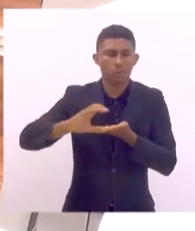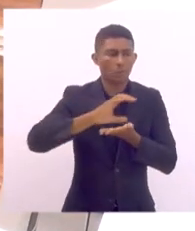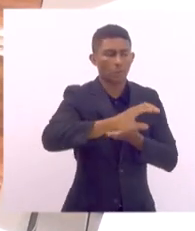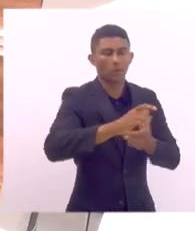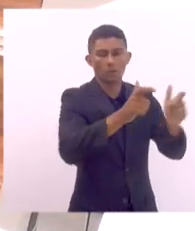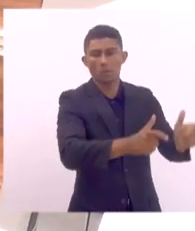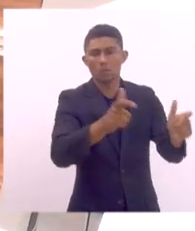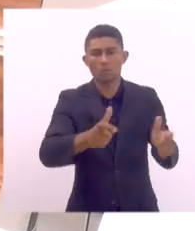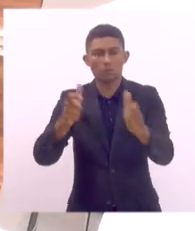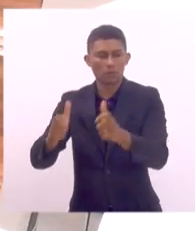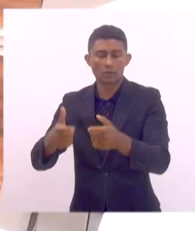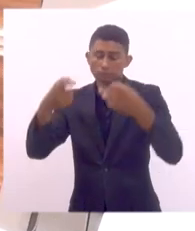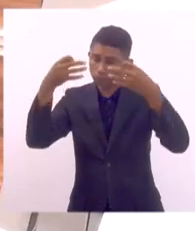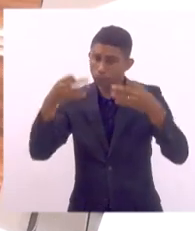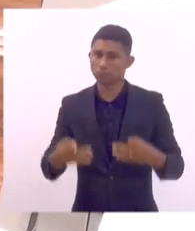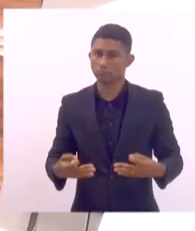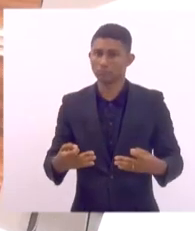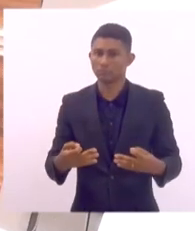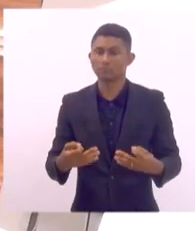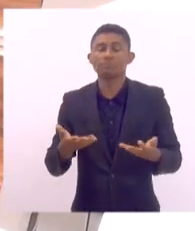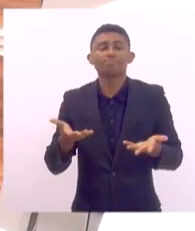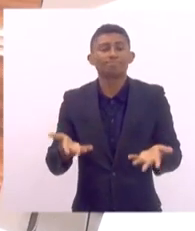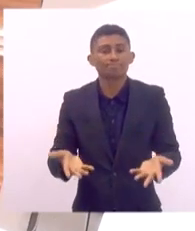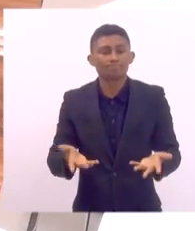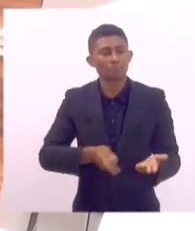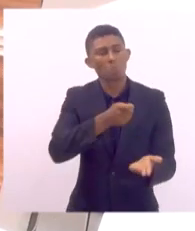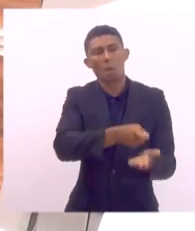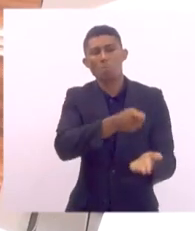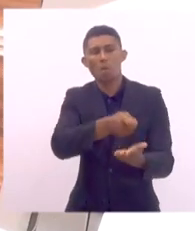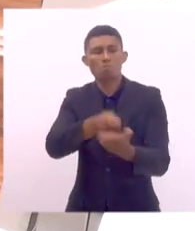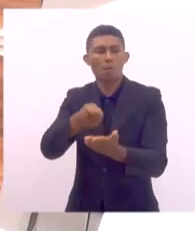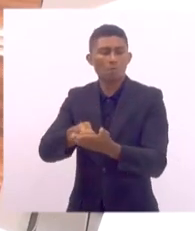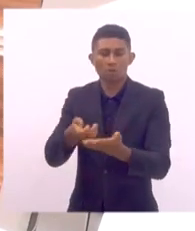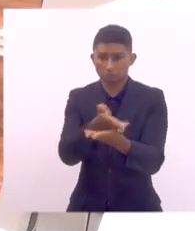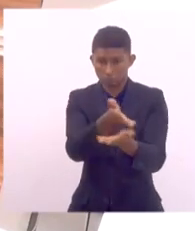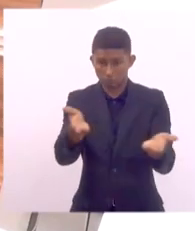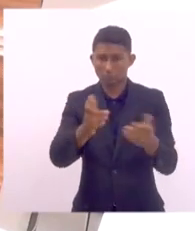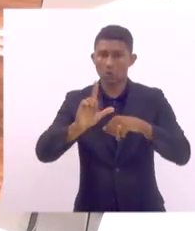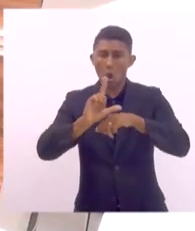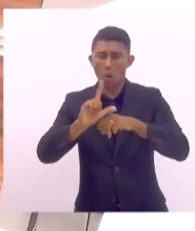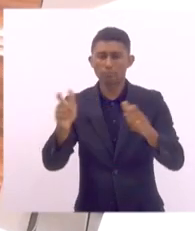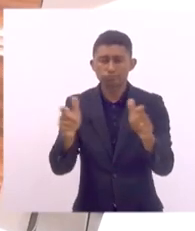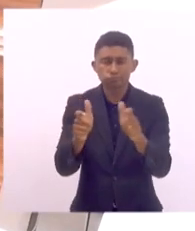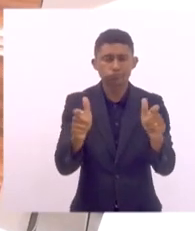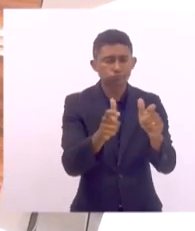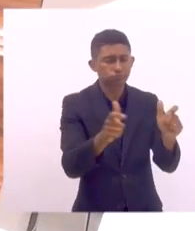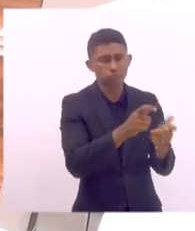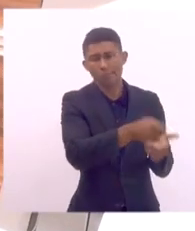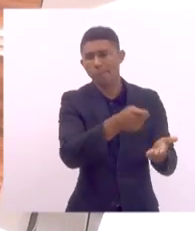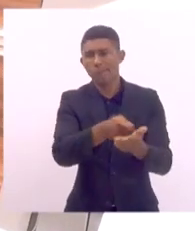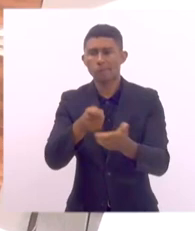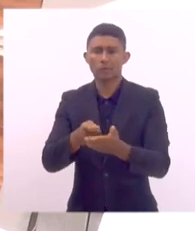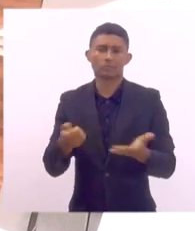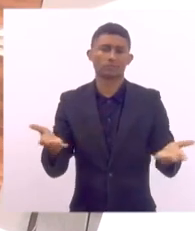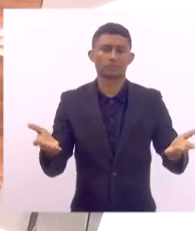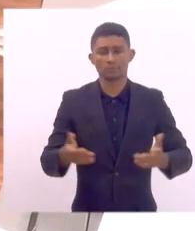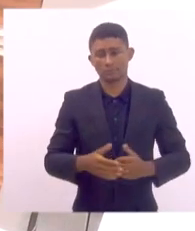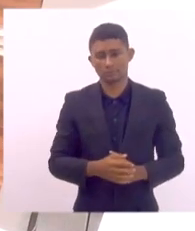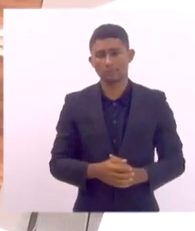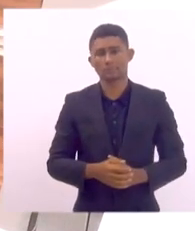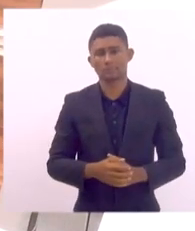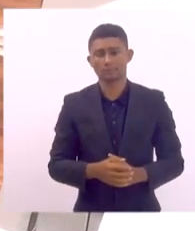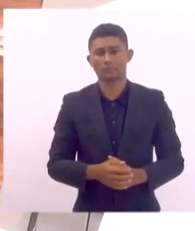destinação final de resíduo sólido, impondo essa obrigação ao comerciante. Mas cada...